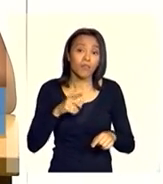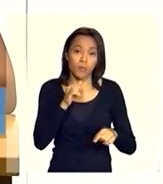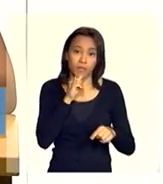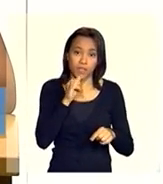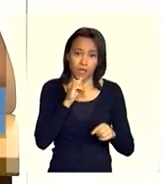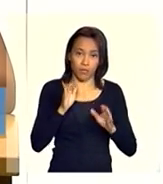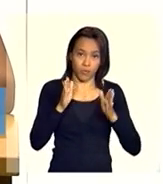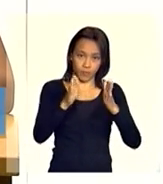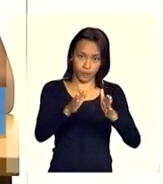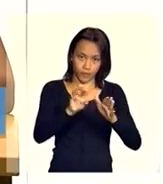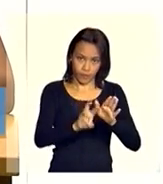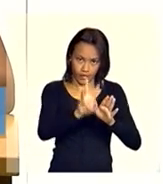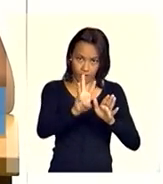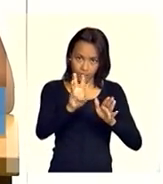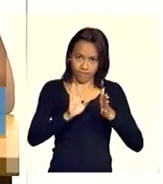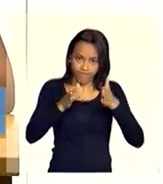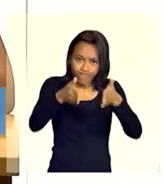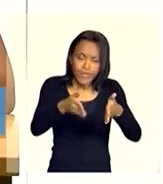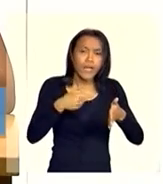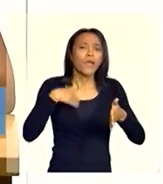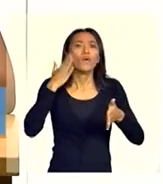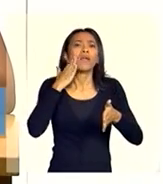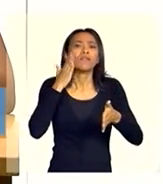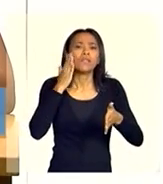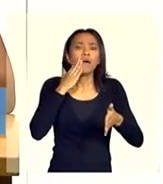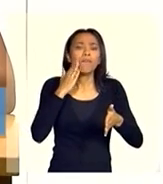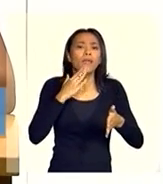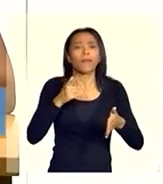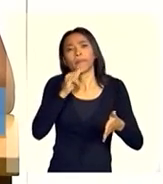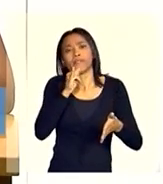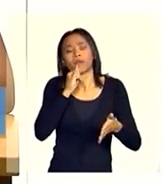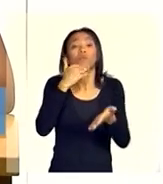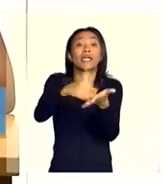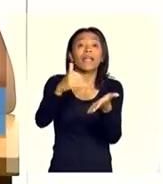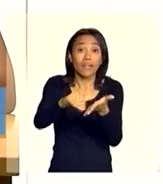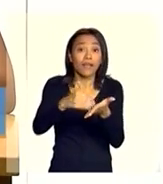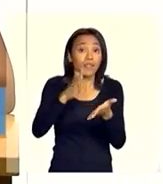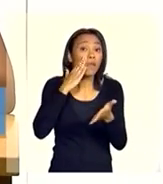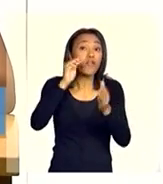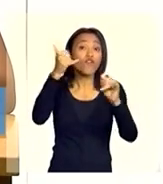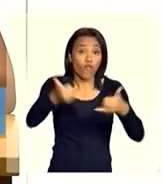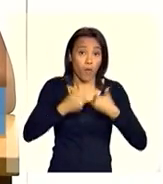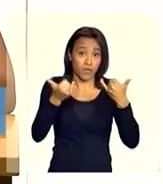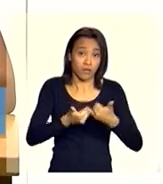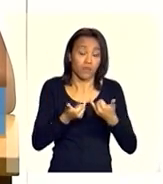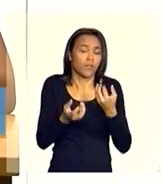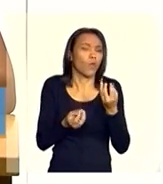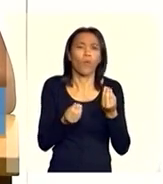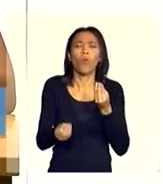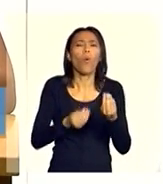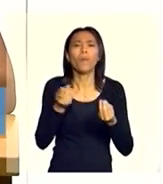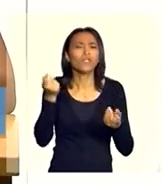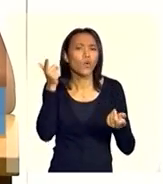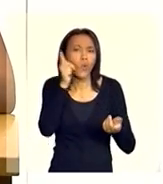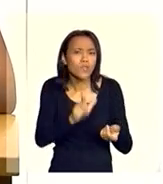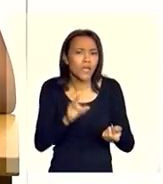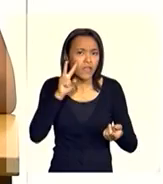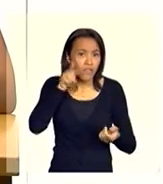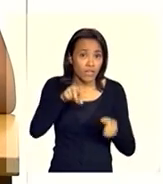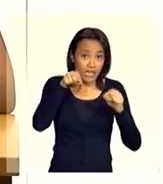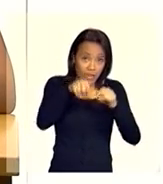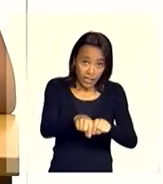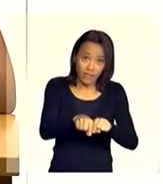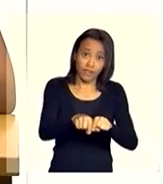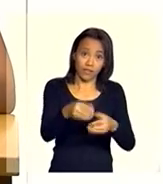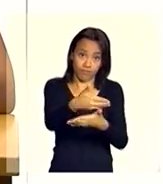governamentais nós queremos verificar o cadastro do órgão gestor que é a secretaria O que que a gente consegue visualizar nesse cadastro é a